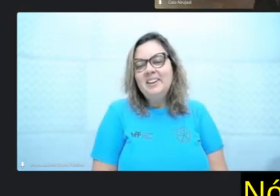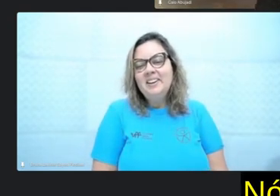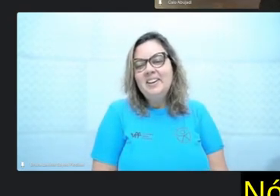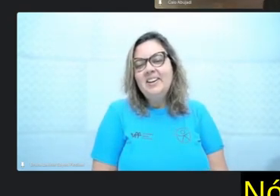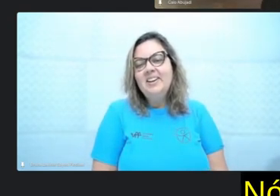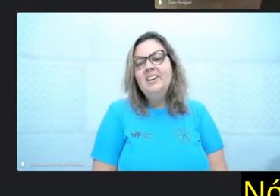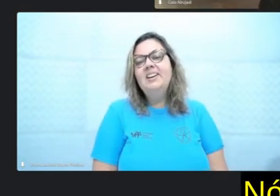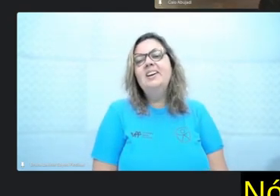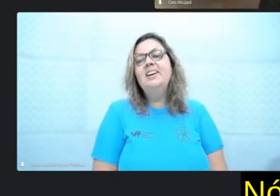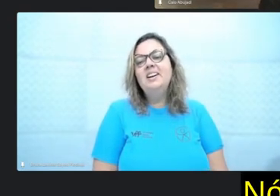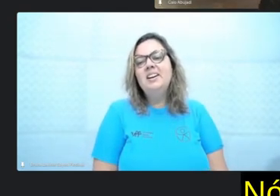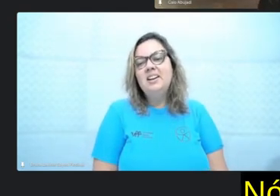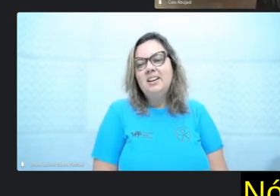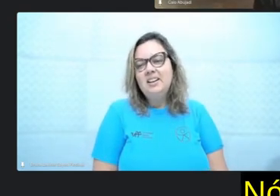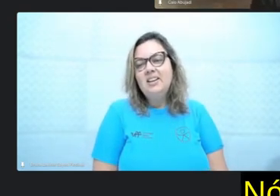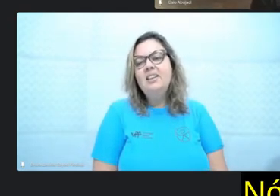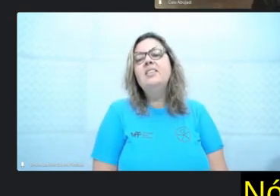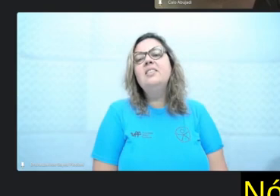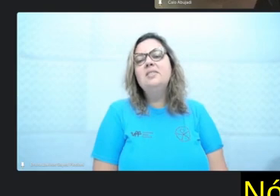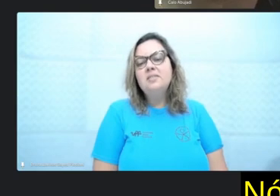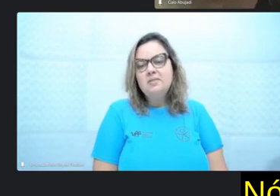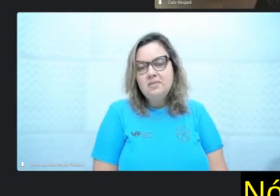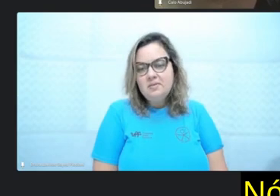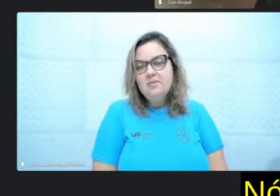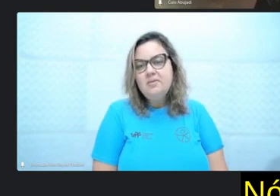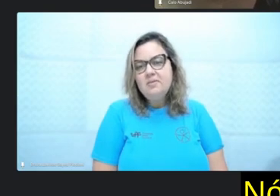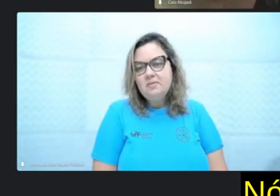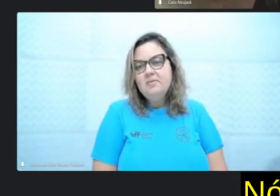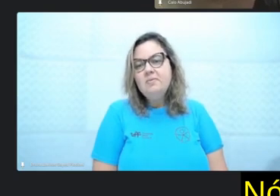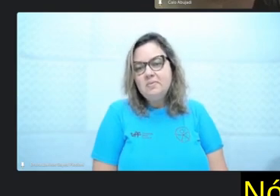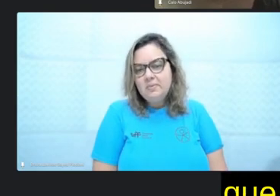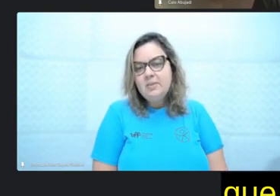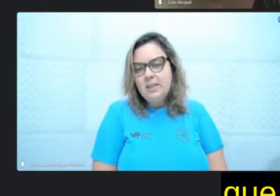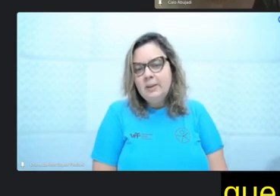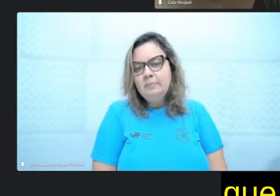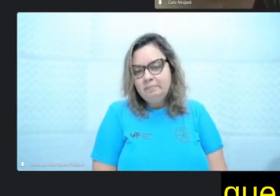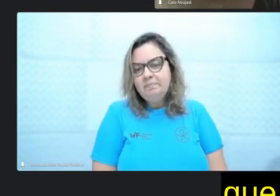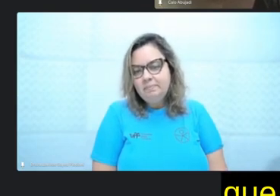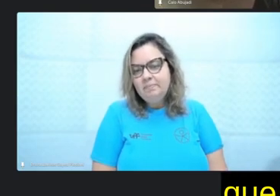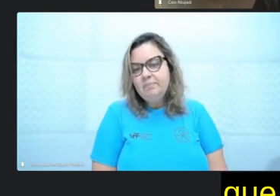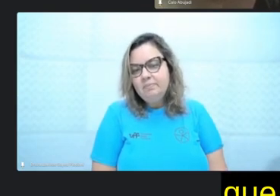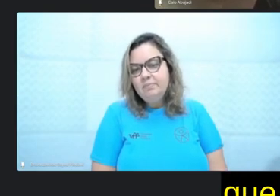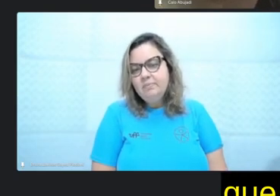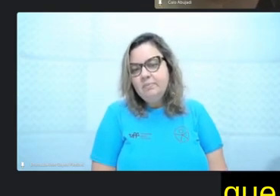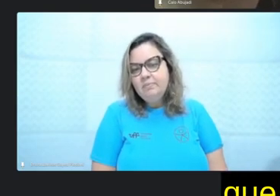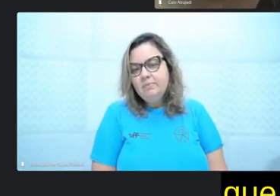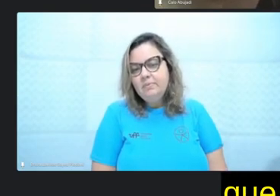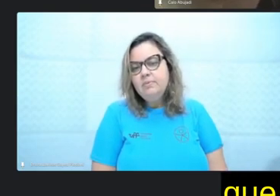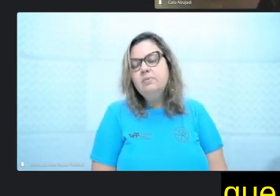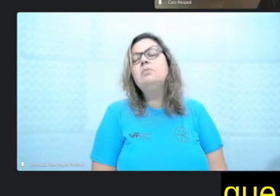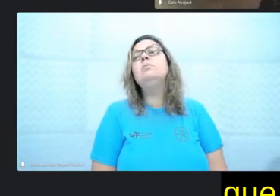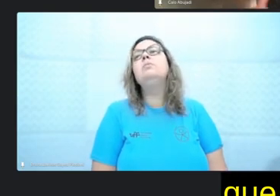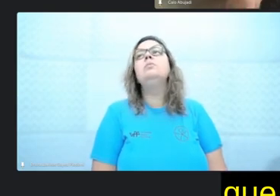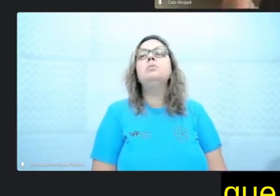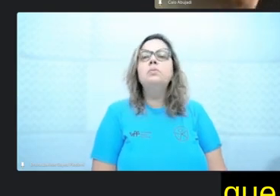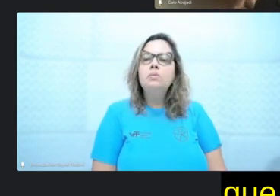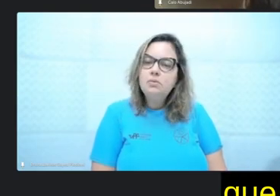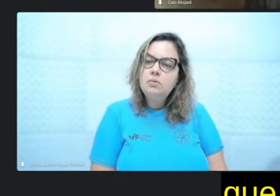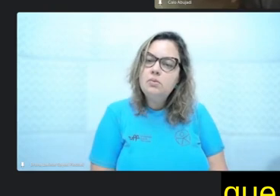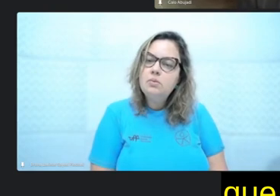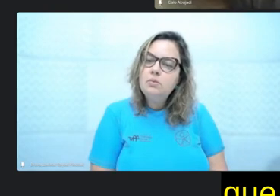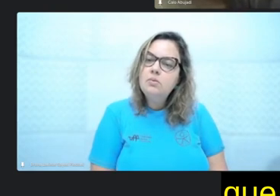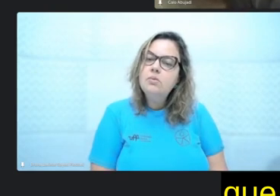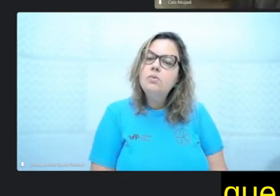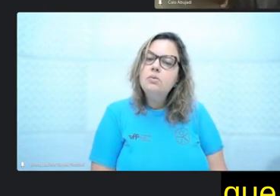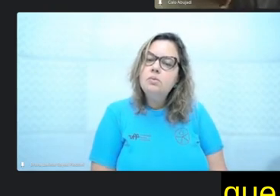Nós temos também essa área de desenvolvimento e treinamento das pessoas. Sim. Que perpassa desde treinamentos e